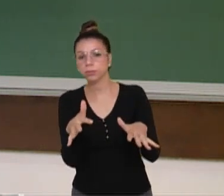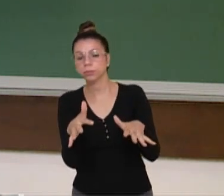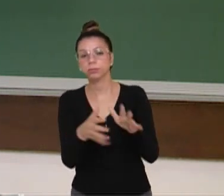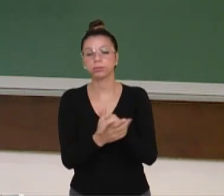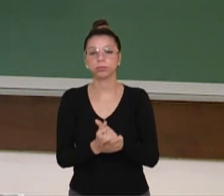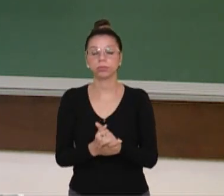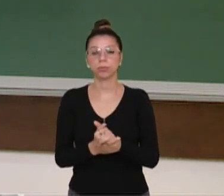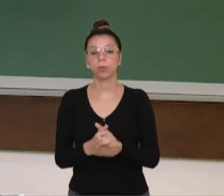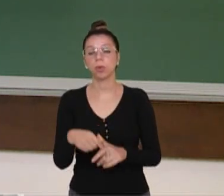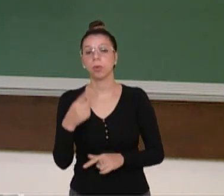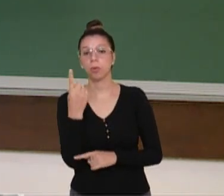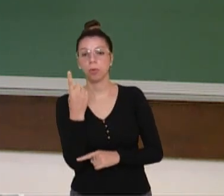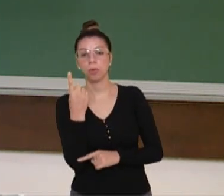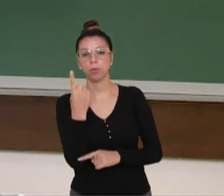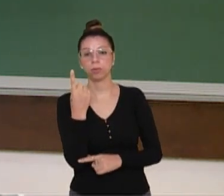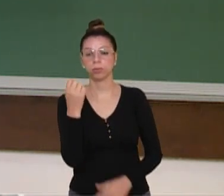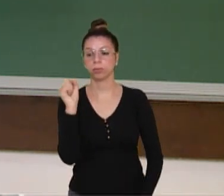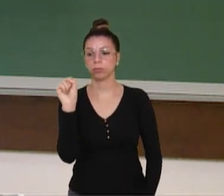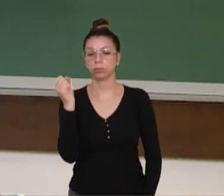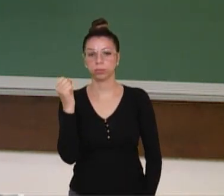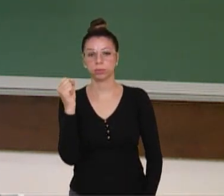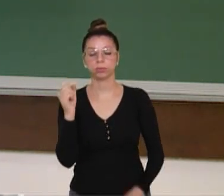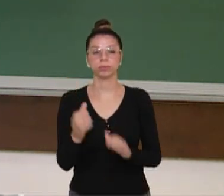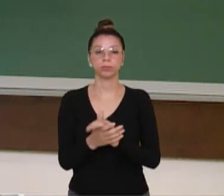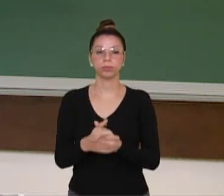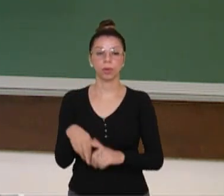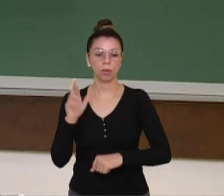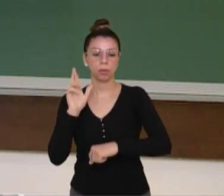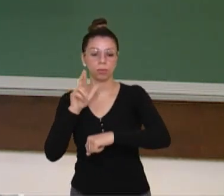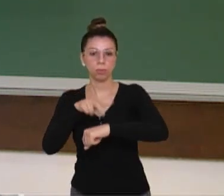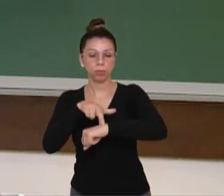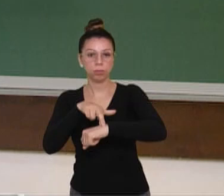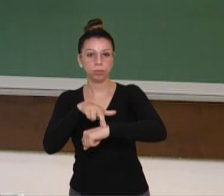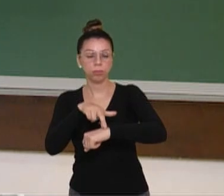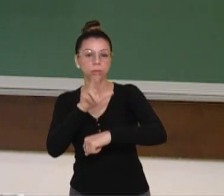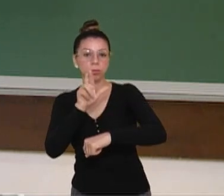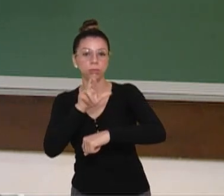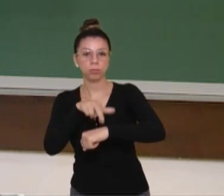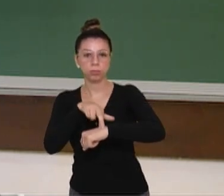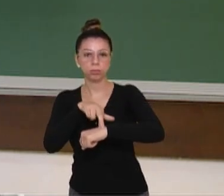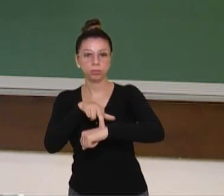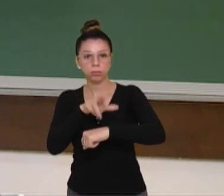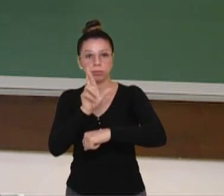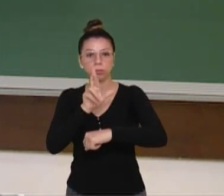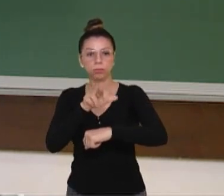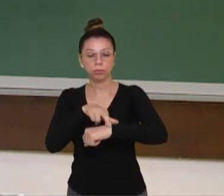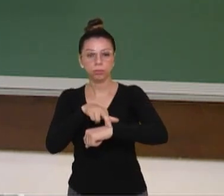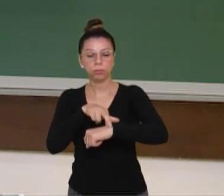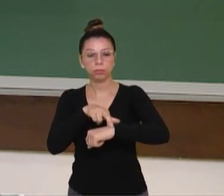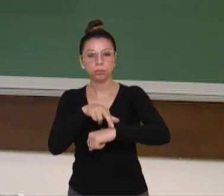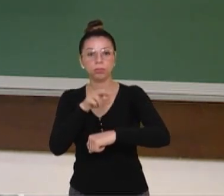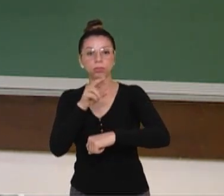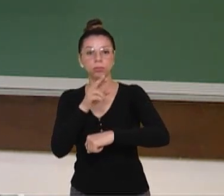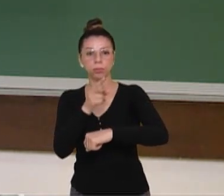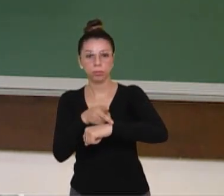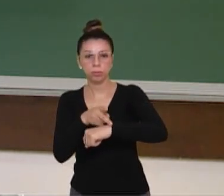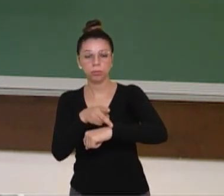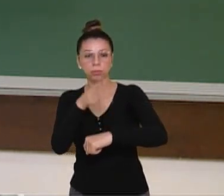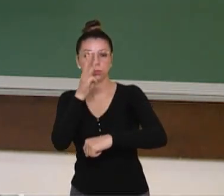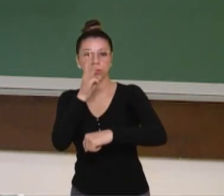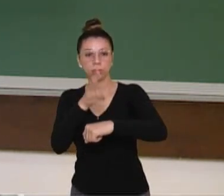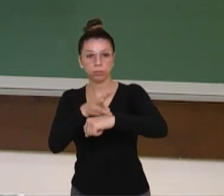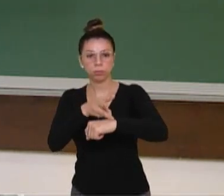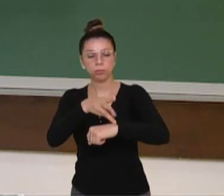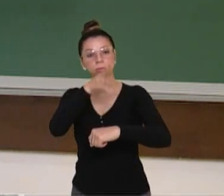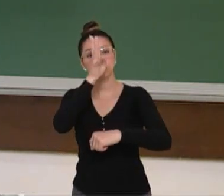um pulso por segundo. Então, ó, 1, 2, 3, 4. 1,